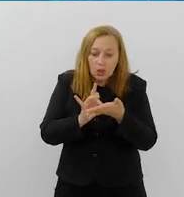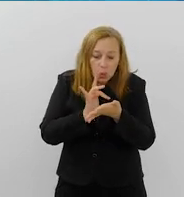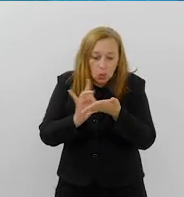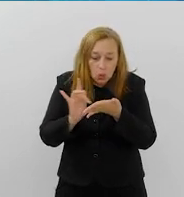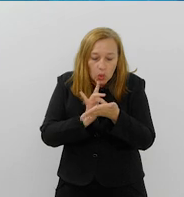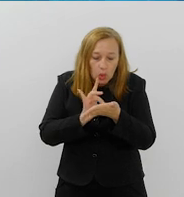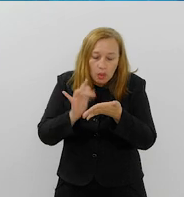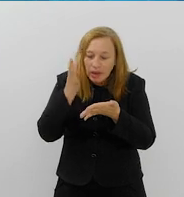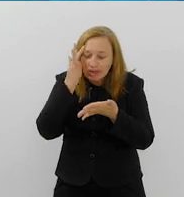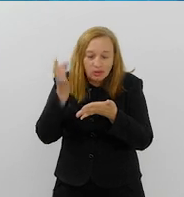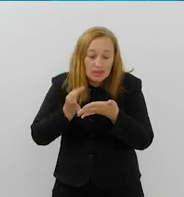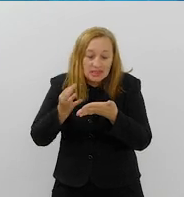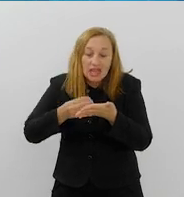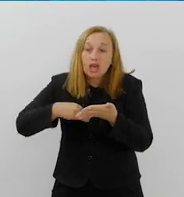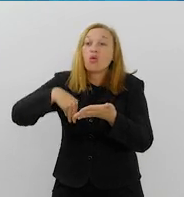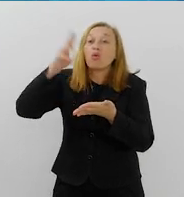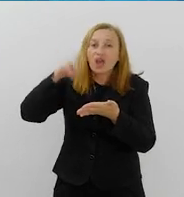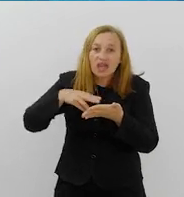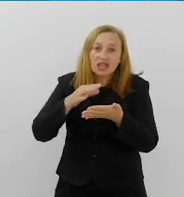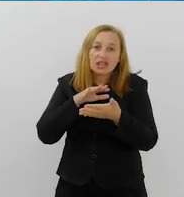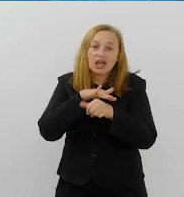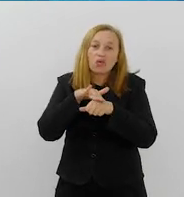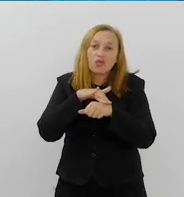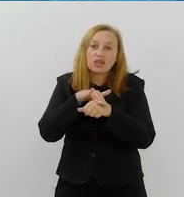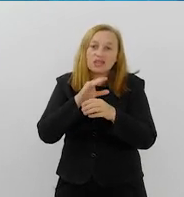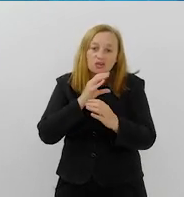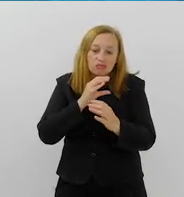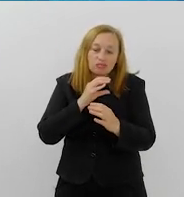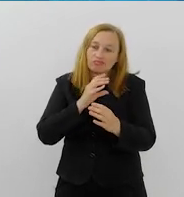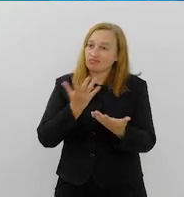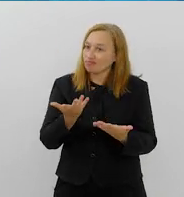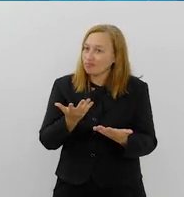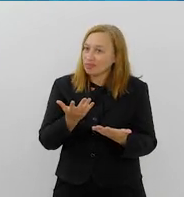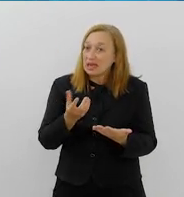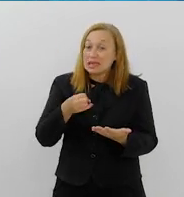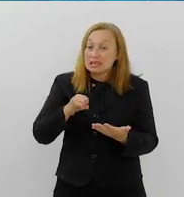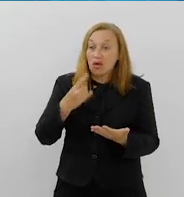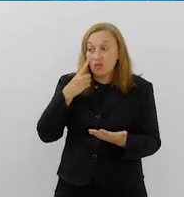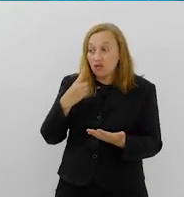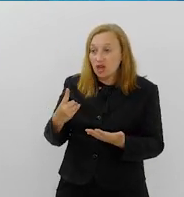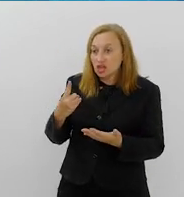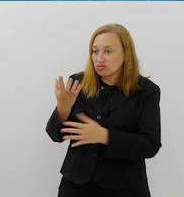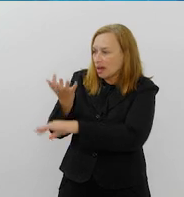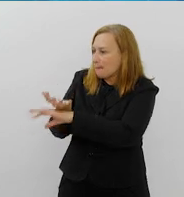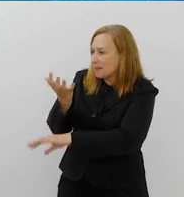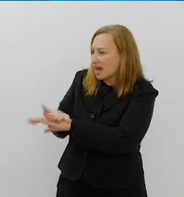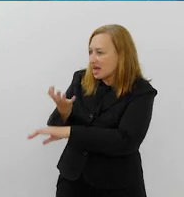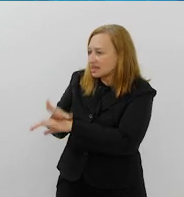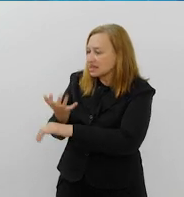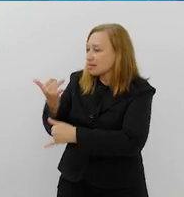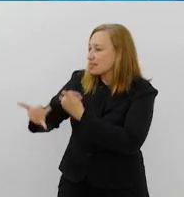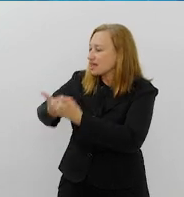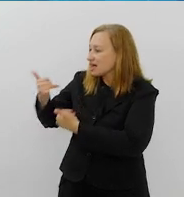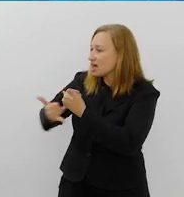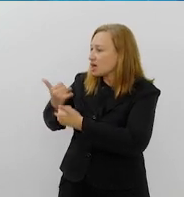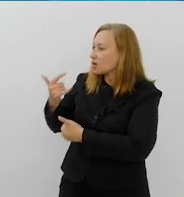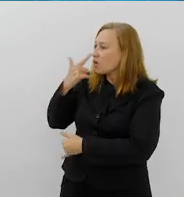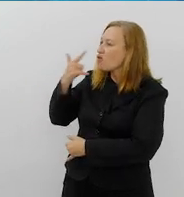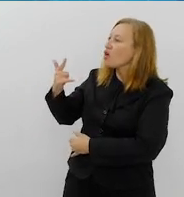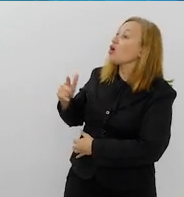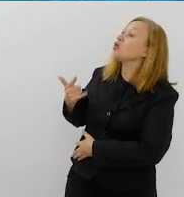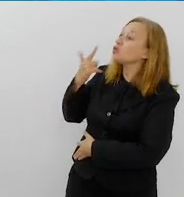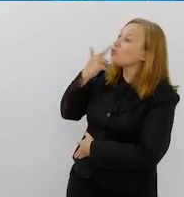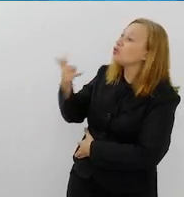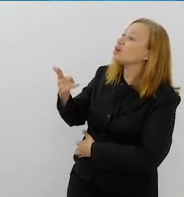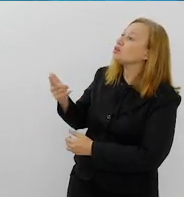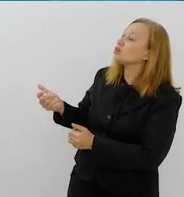que lugar do mundo ele está ou com quem ele está conversando. E se eu vejo meu filho brincando na praça à distância,